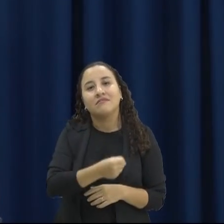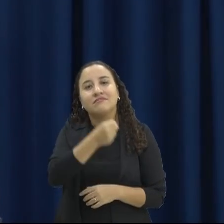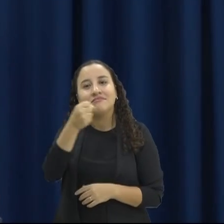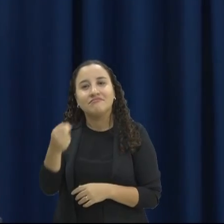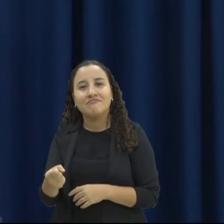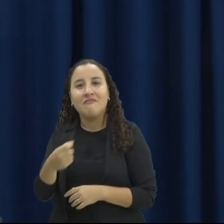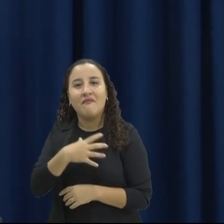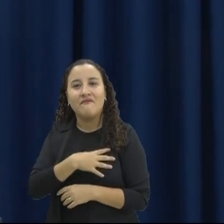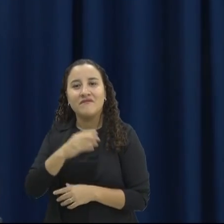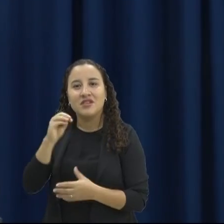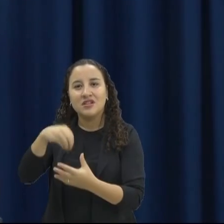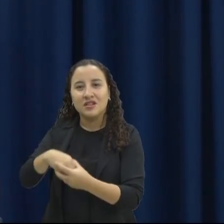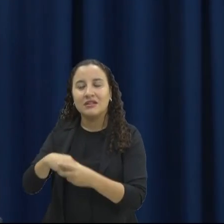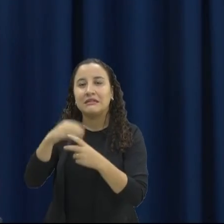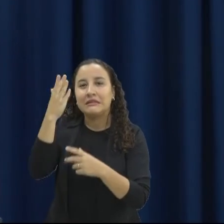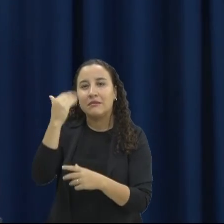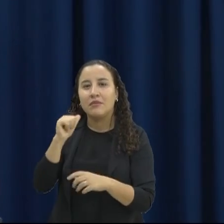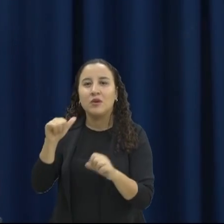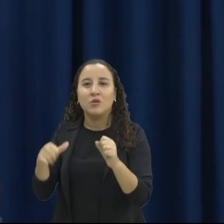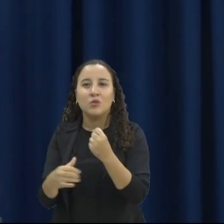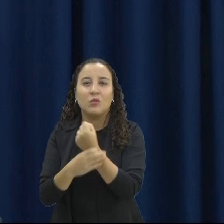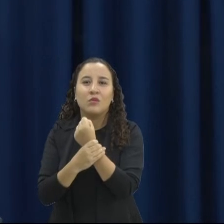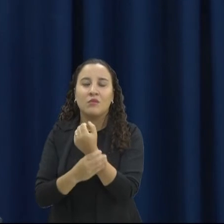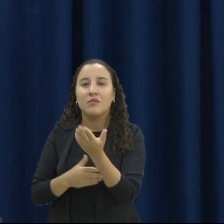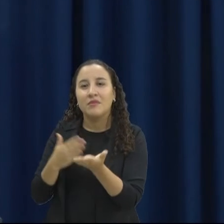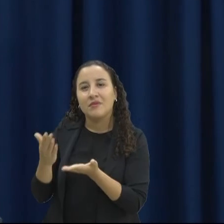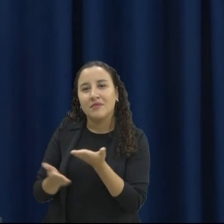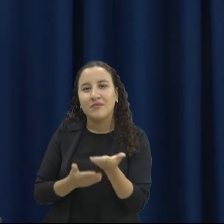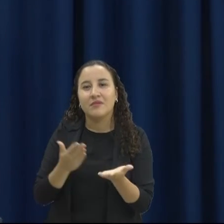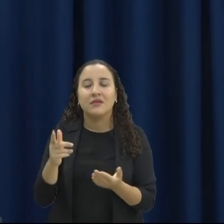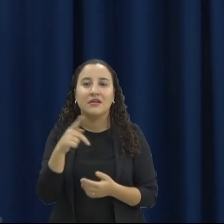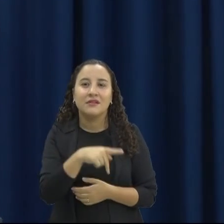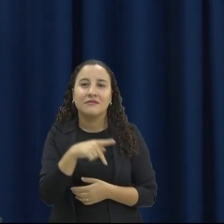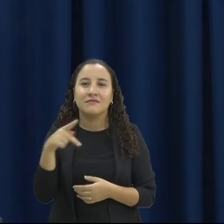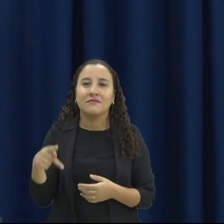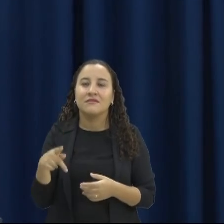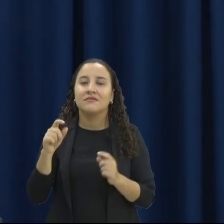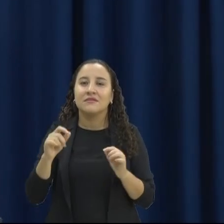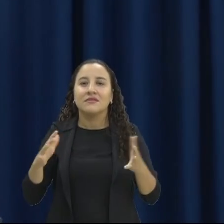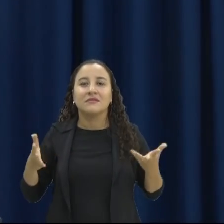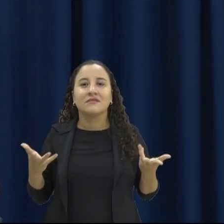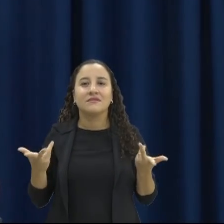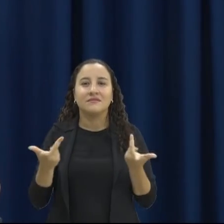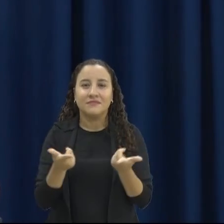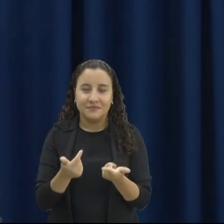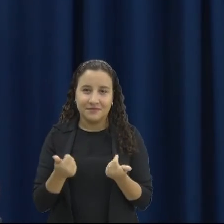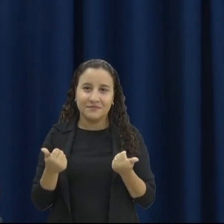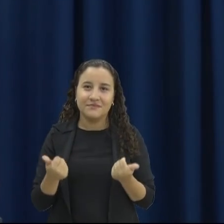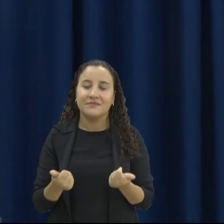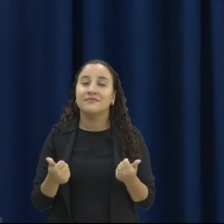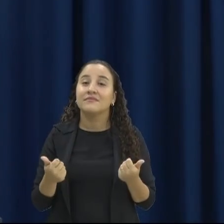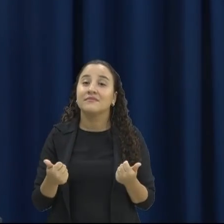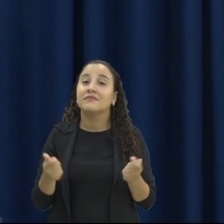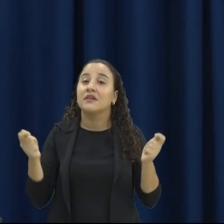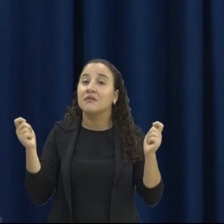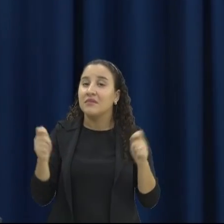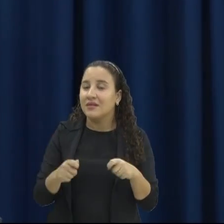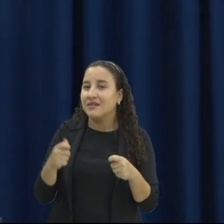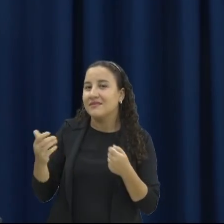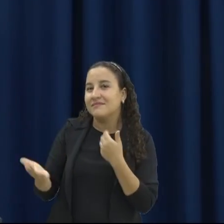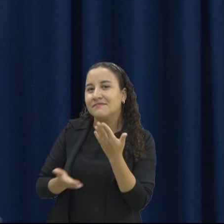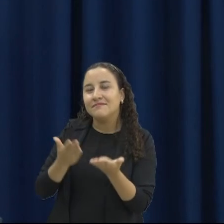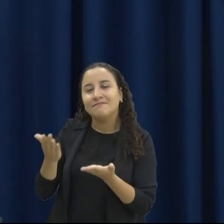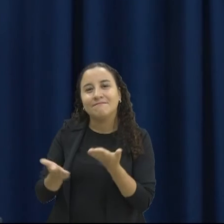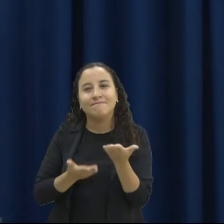em segurança, bem cuidado, porque teremos professores capacitados, preparados para dar ao seu